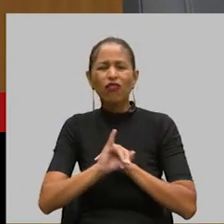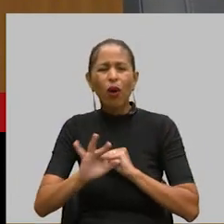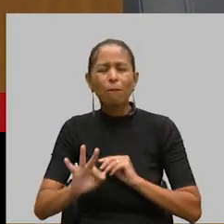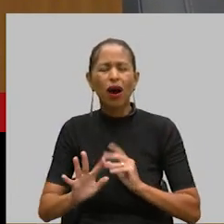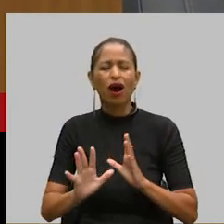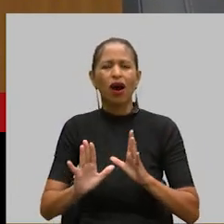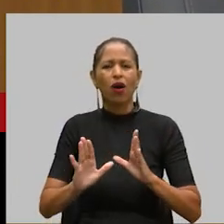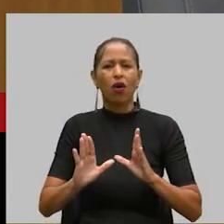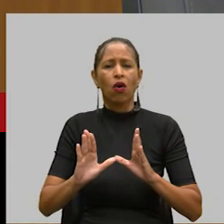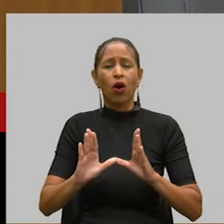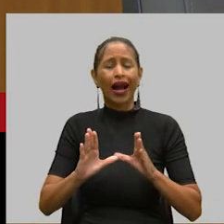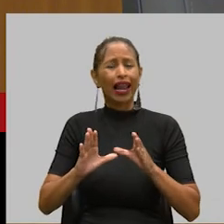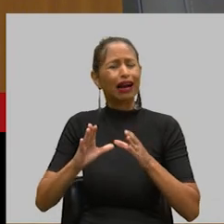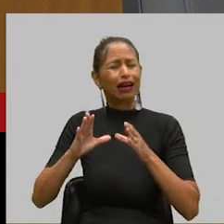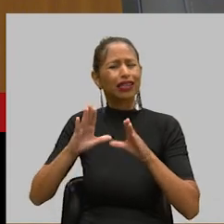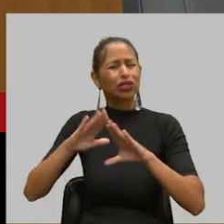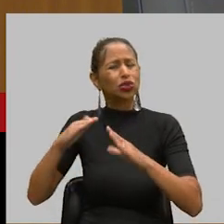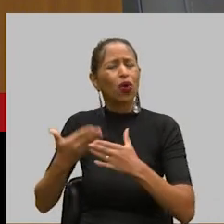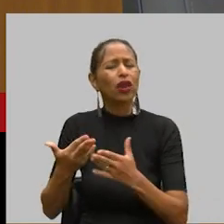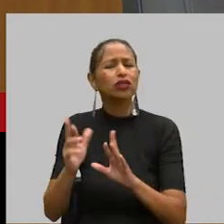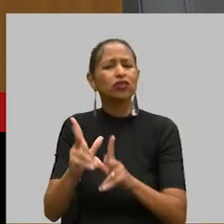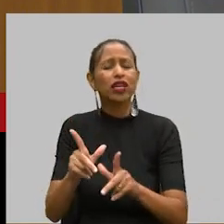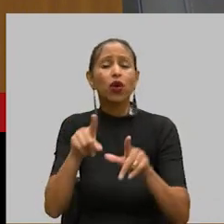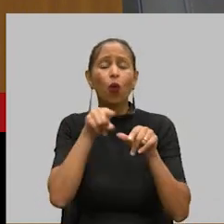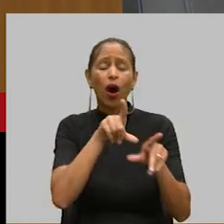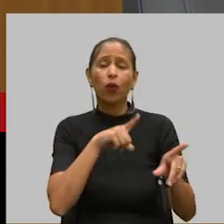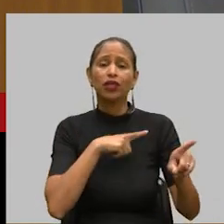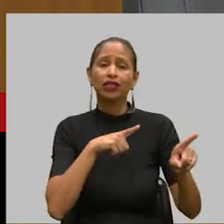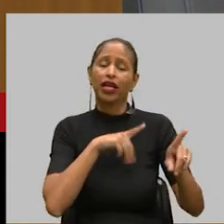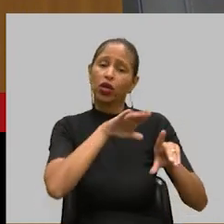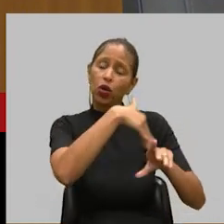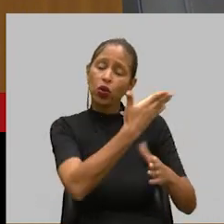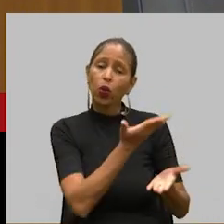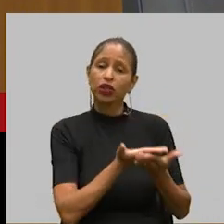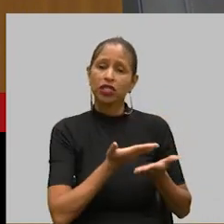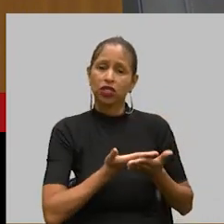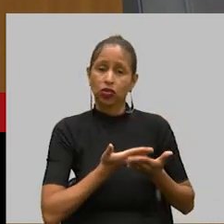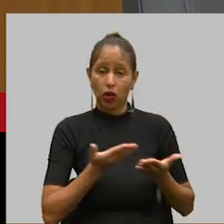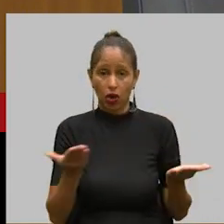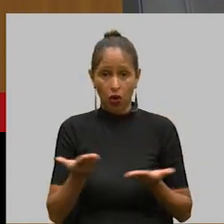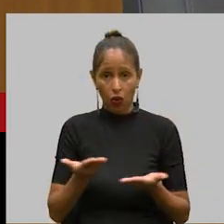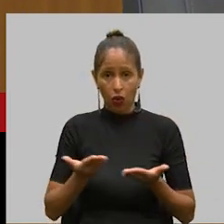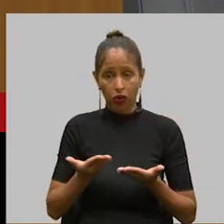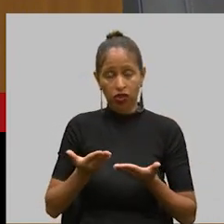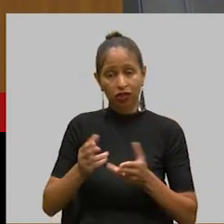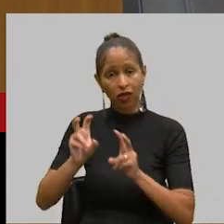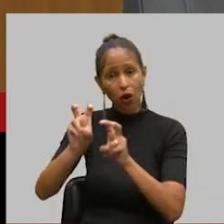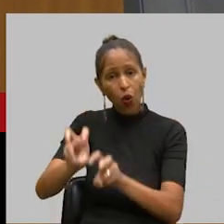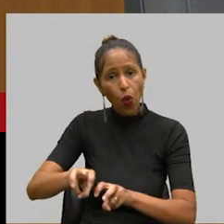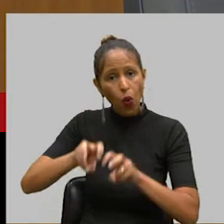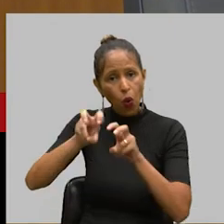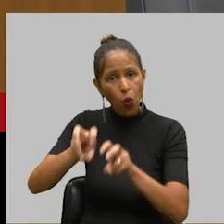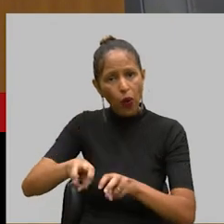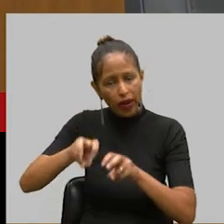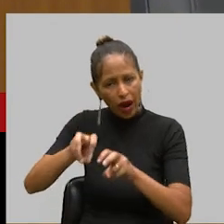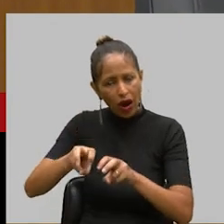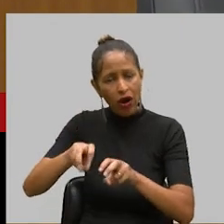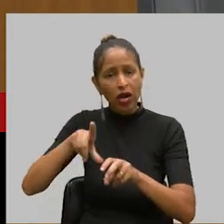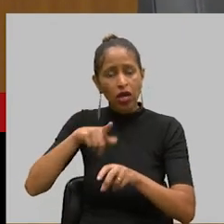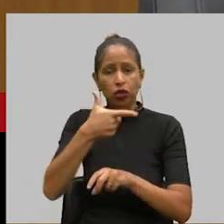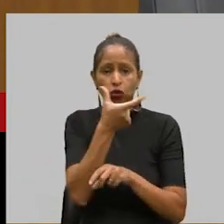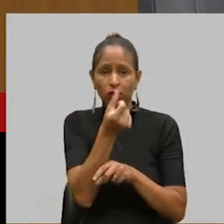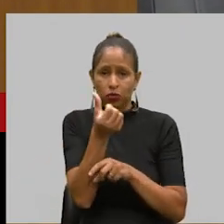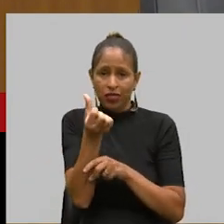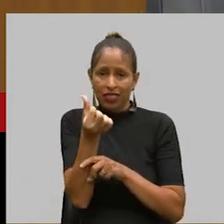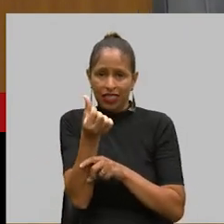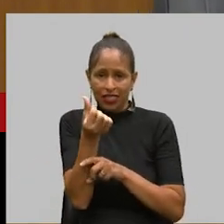educação convencional como está tendo nas escolas hoje escolas rurais nós já temos desde 2016